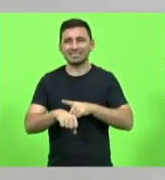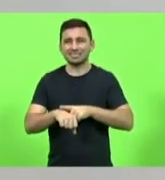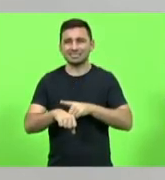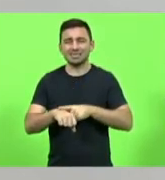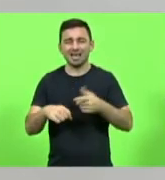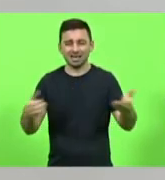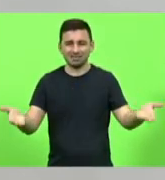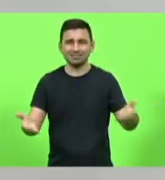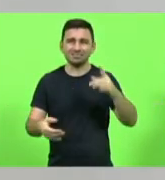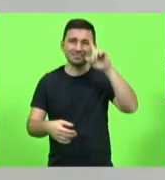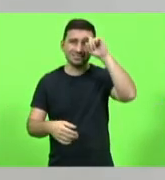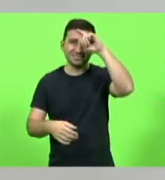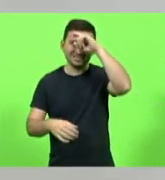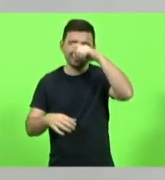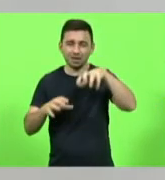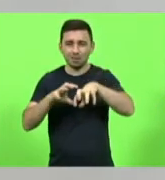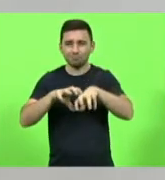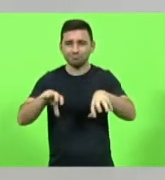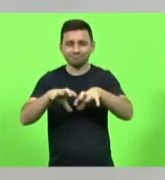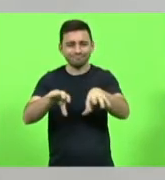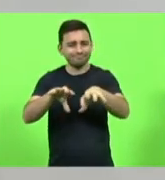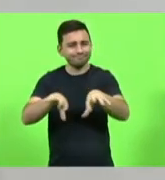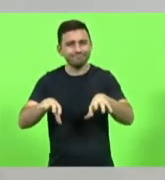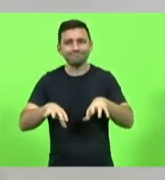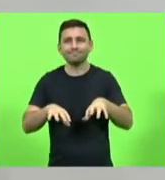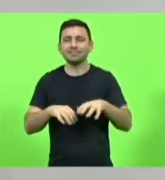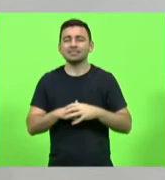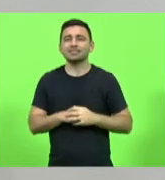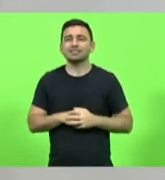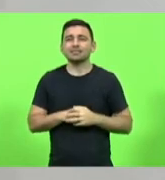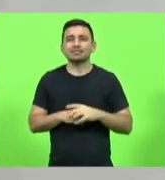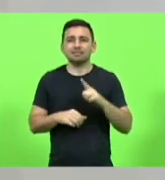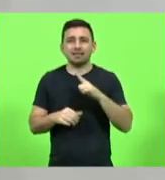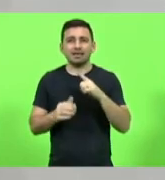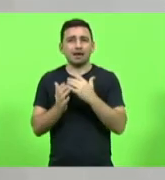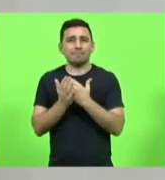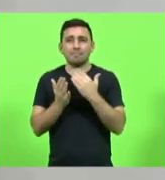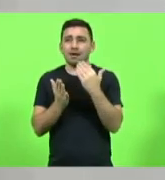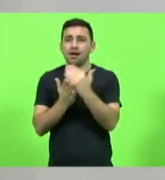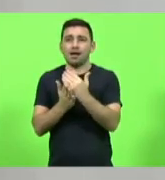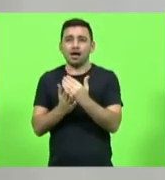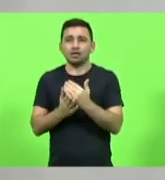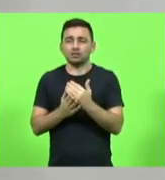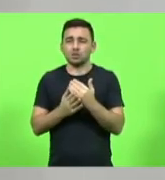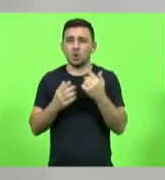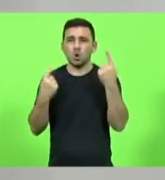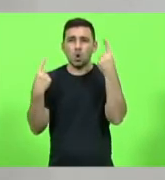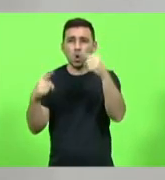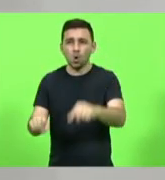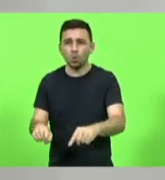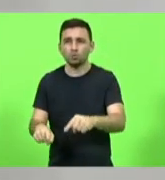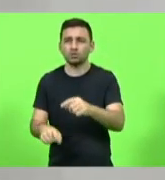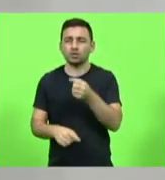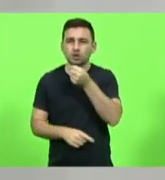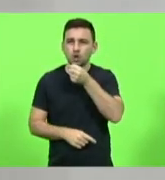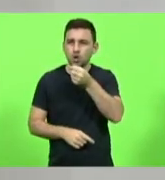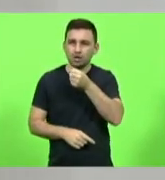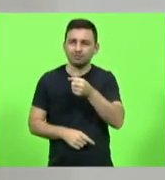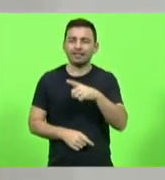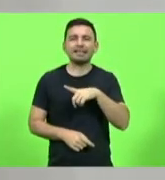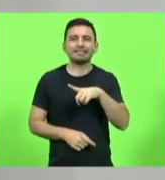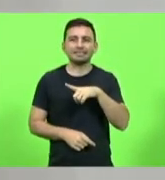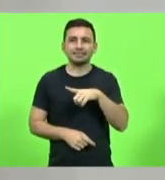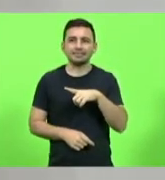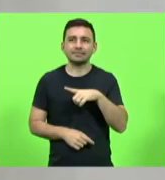de polarização dura no Brasil. É crescente o ataque a jornalistas. Esse ataque se torna